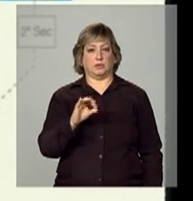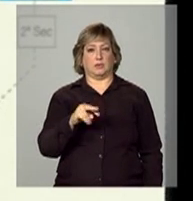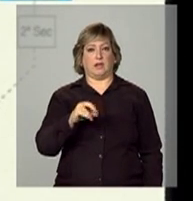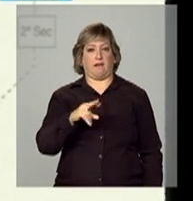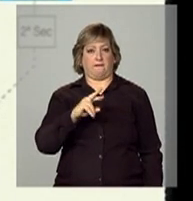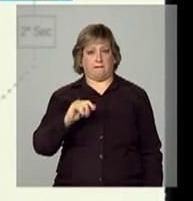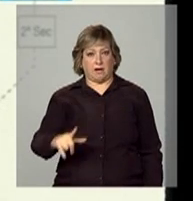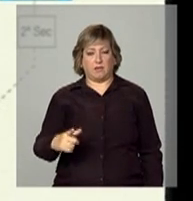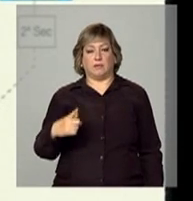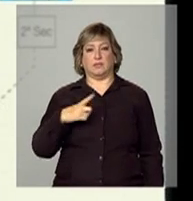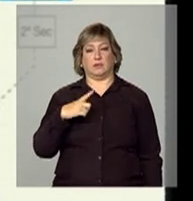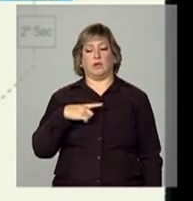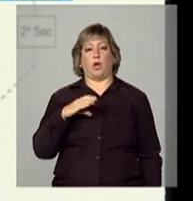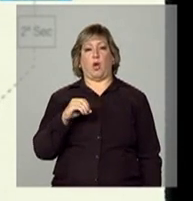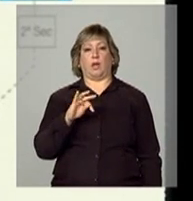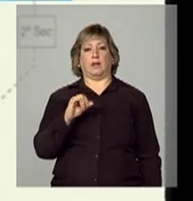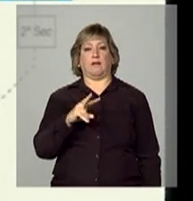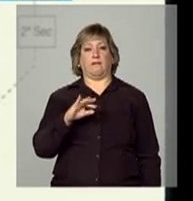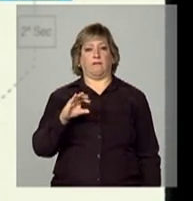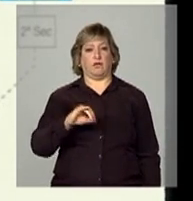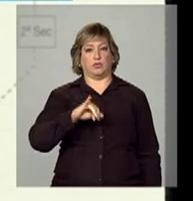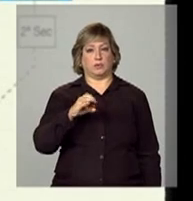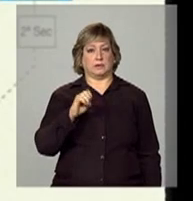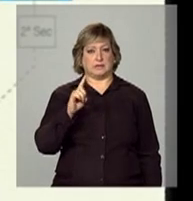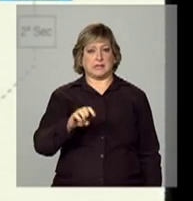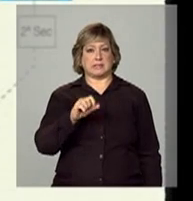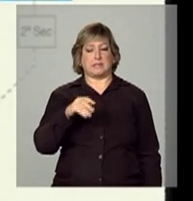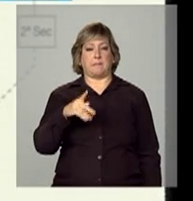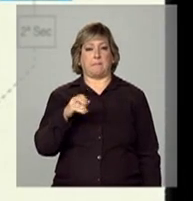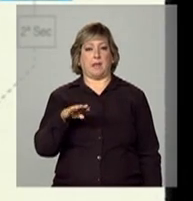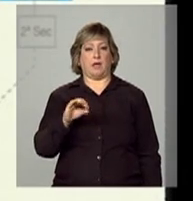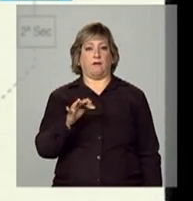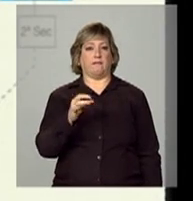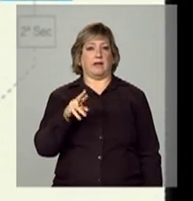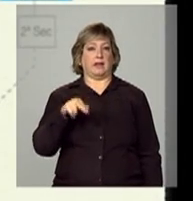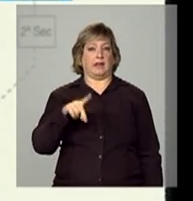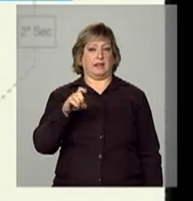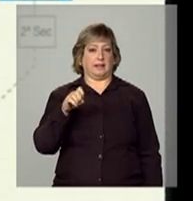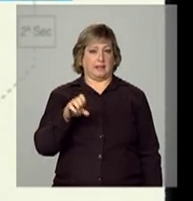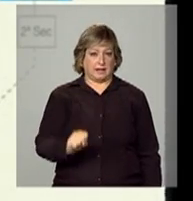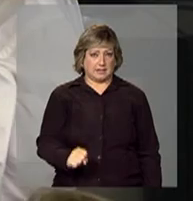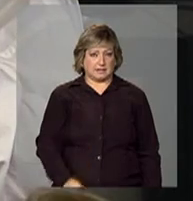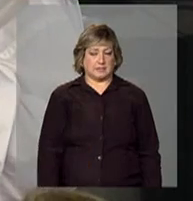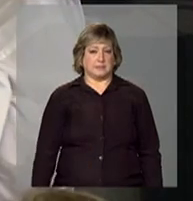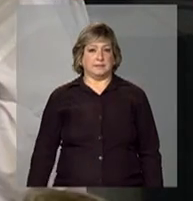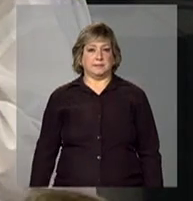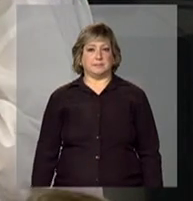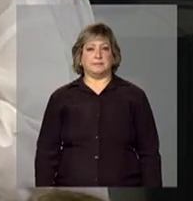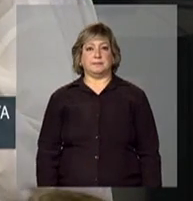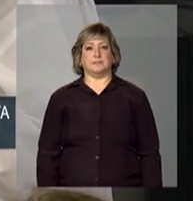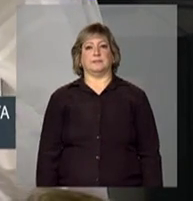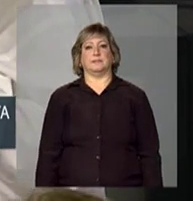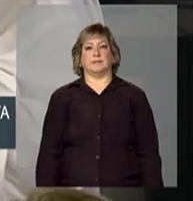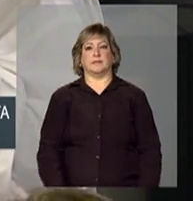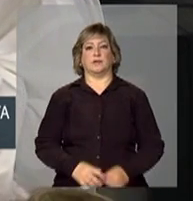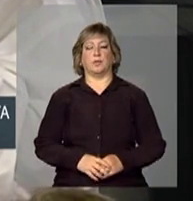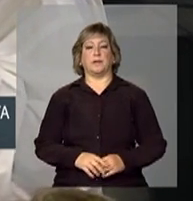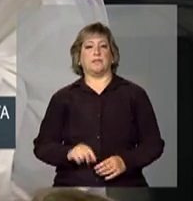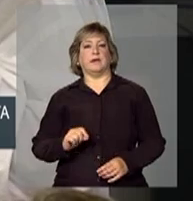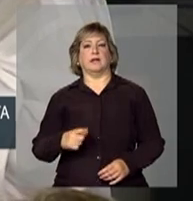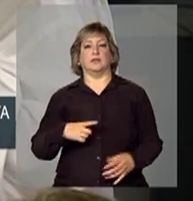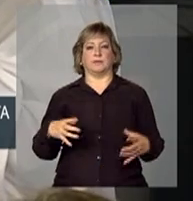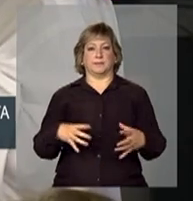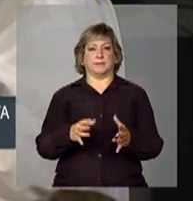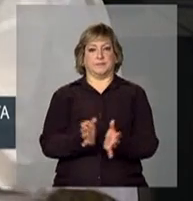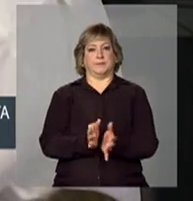vice-almirante Otávio José Sampaio Fernandes. O comandante do COD, ao contrário do que supunha boa parte